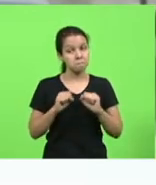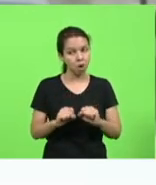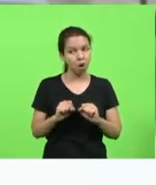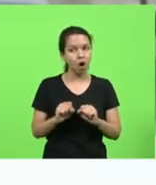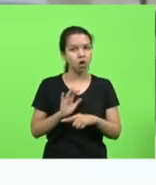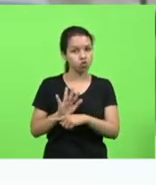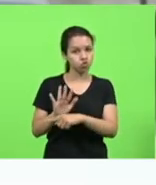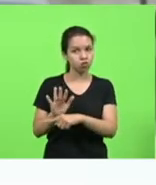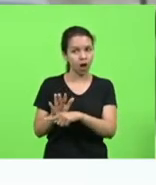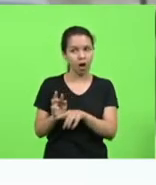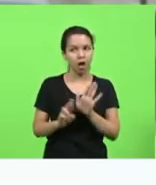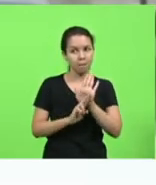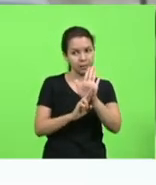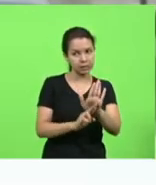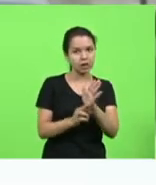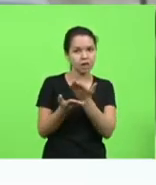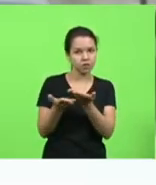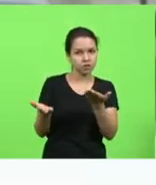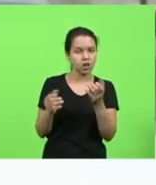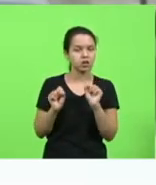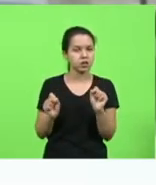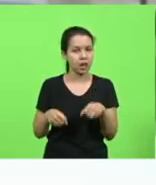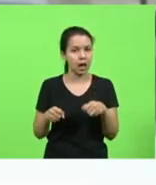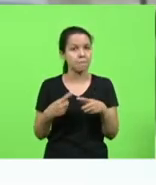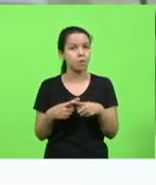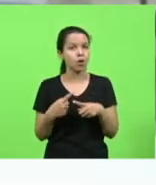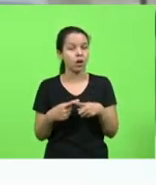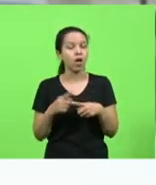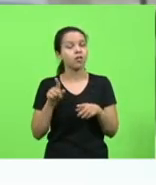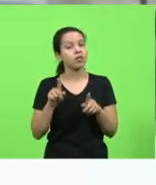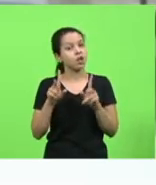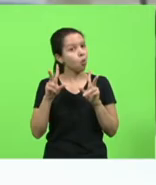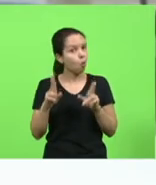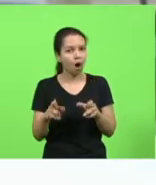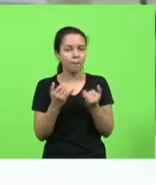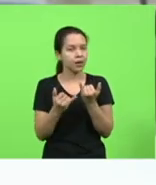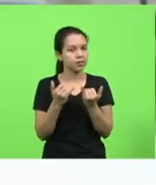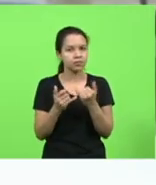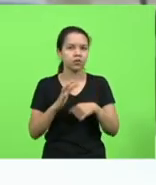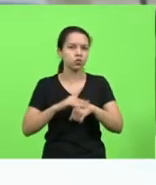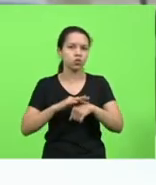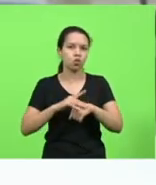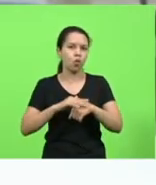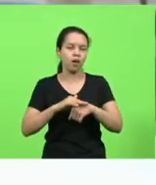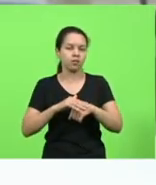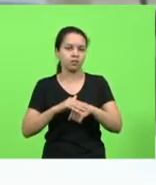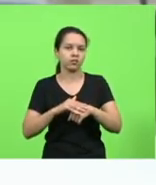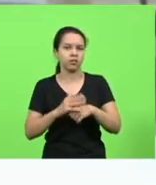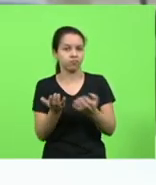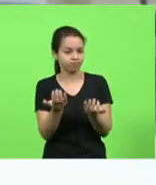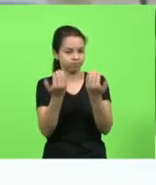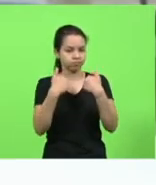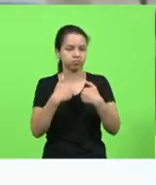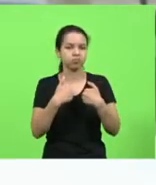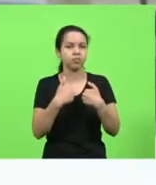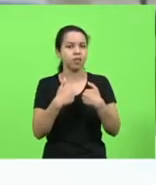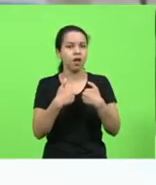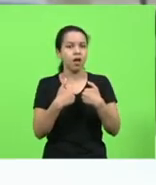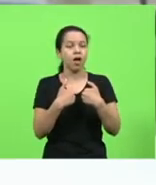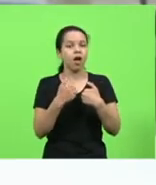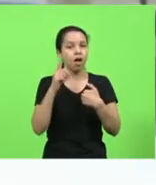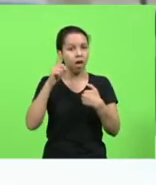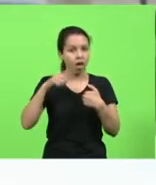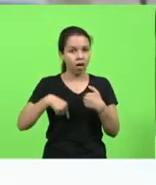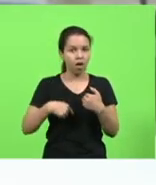de representá-los aqui, por ser uma doença autoimune. Então, assim, elas afetam o sistema nervoso